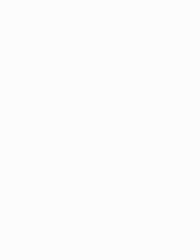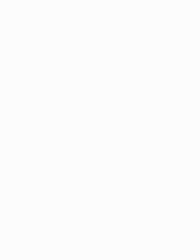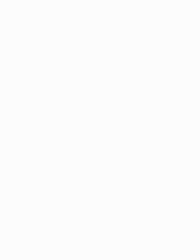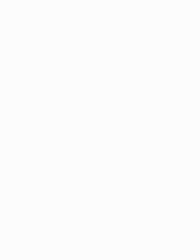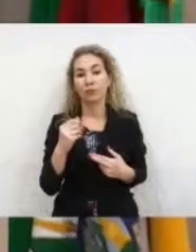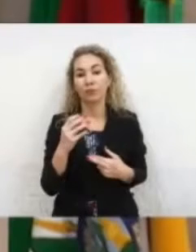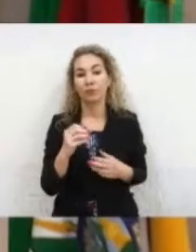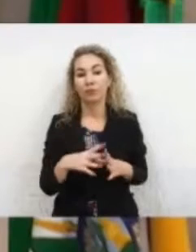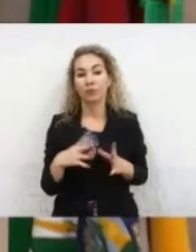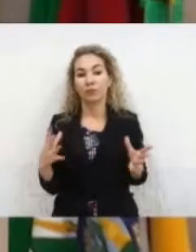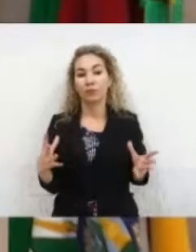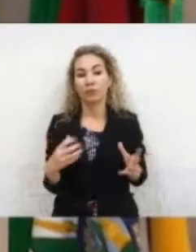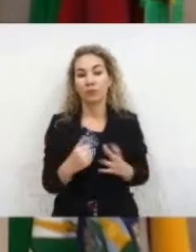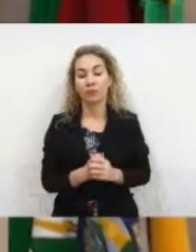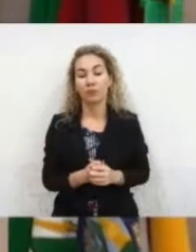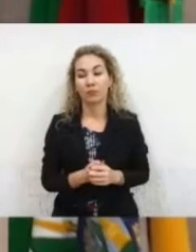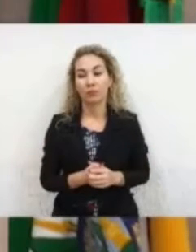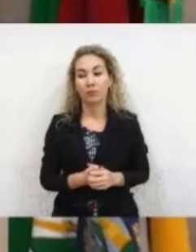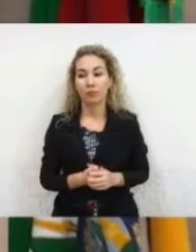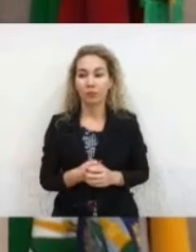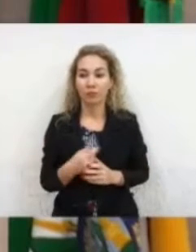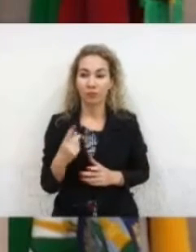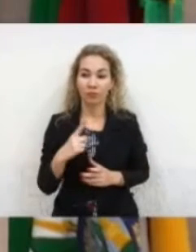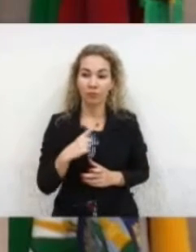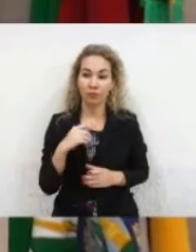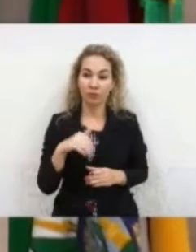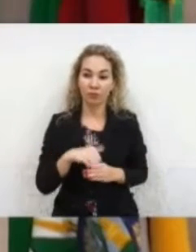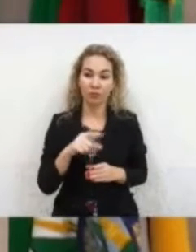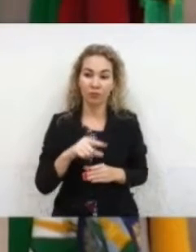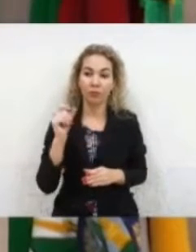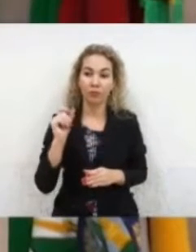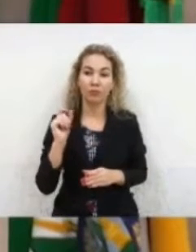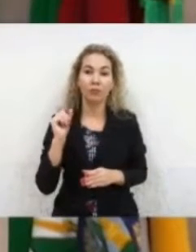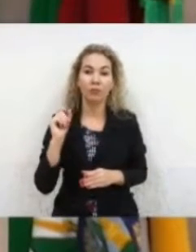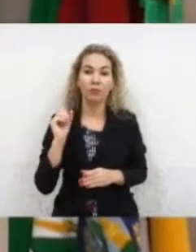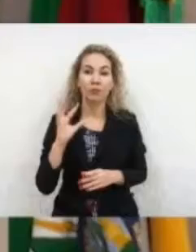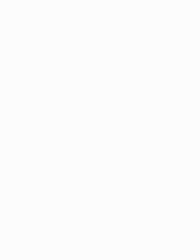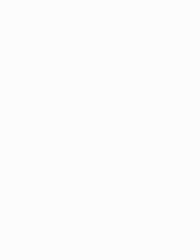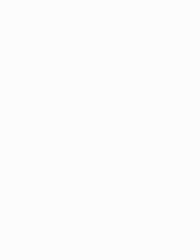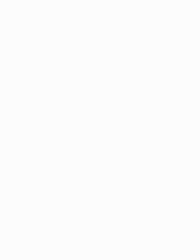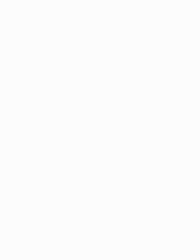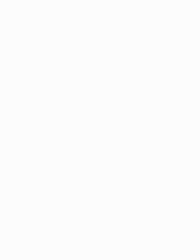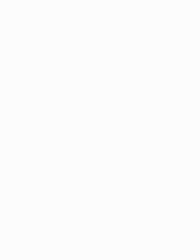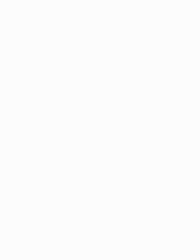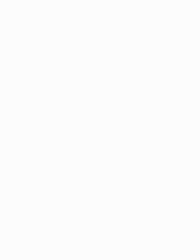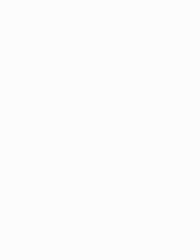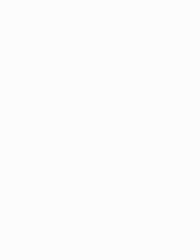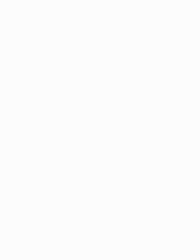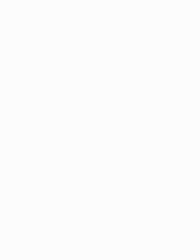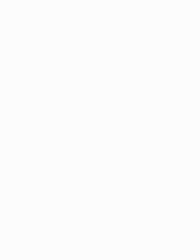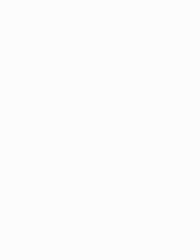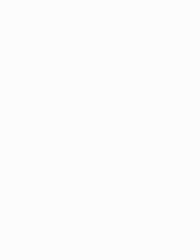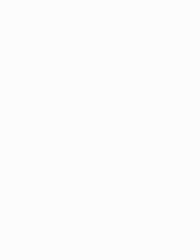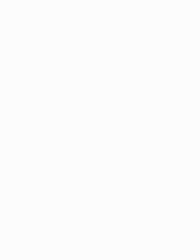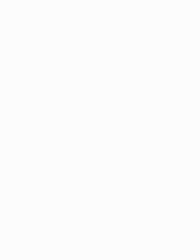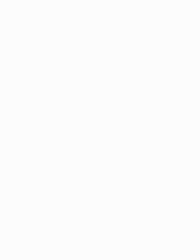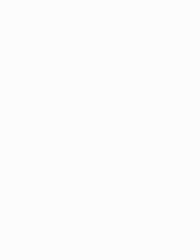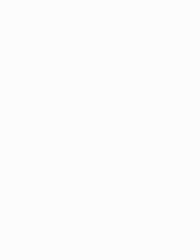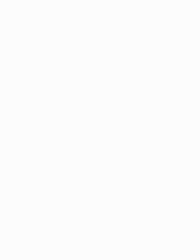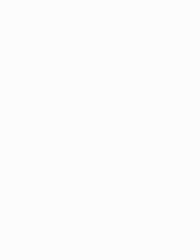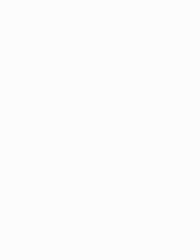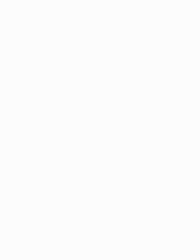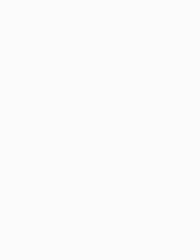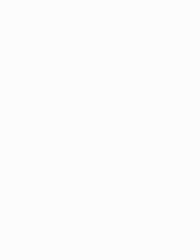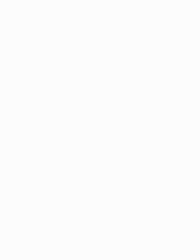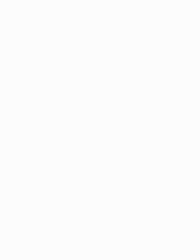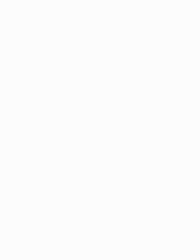responsabilidade do João Paulo é muito grande. Ele foi eleito por maioria absoluta da Câmara, né? Por